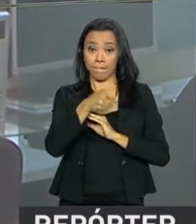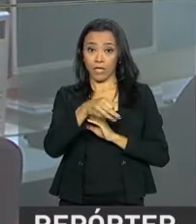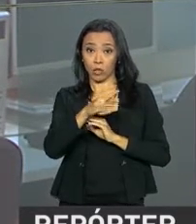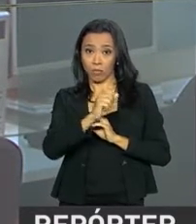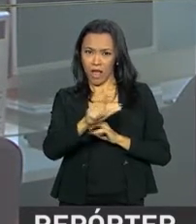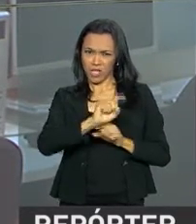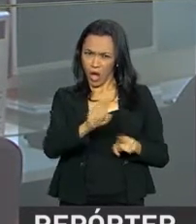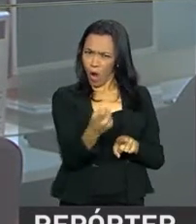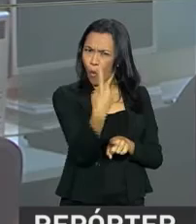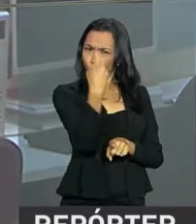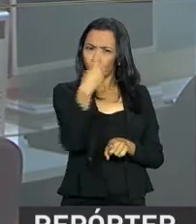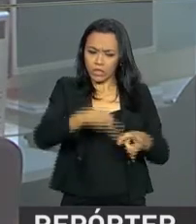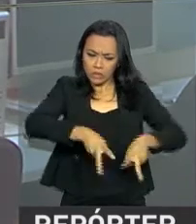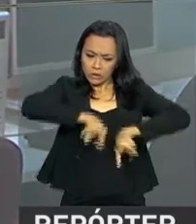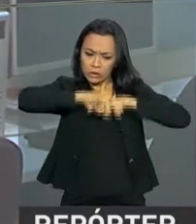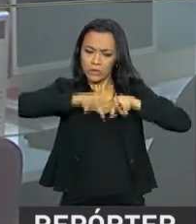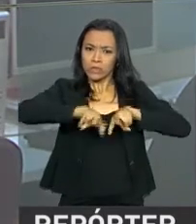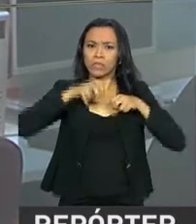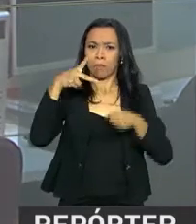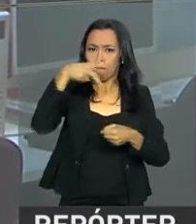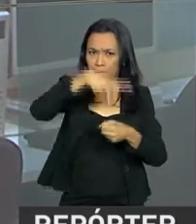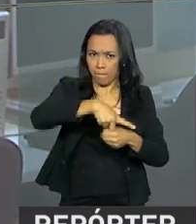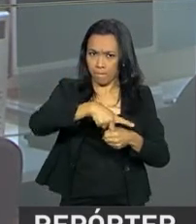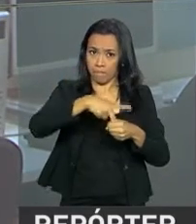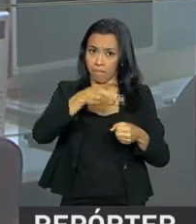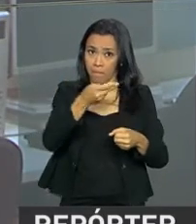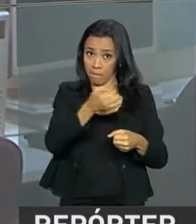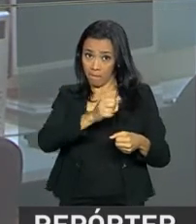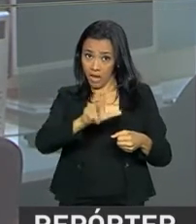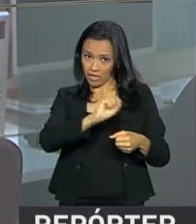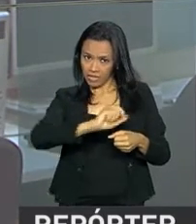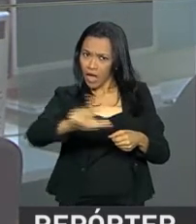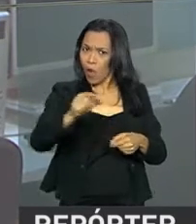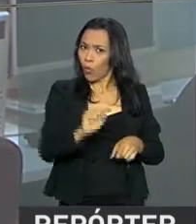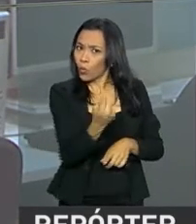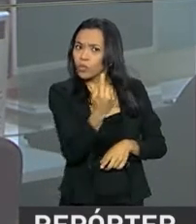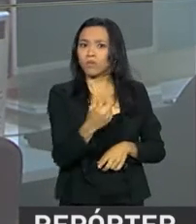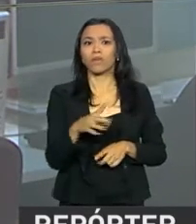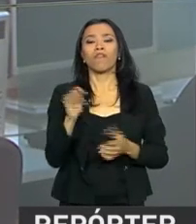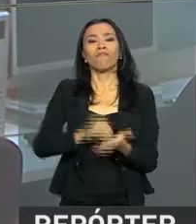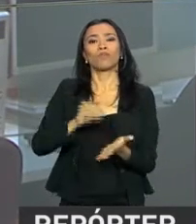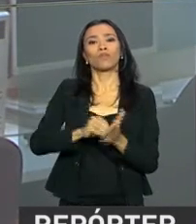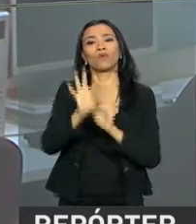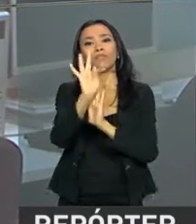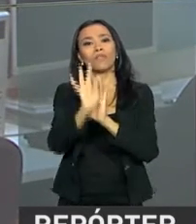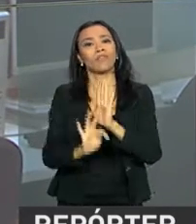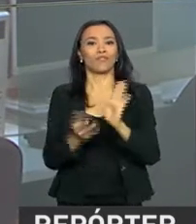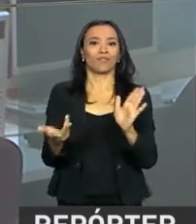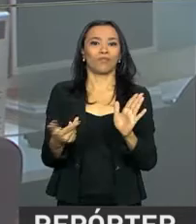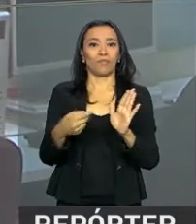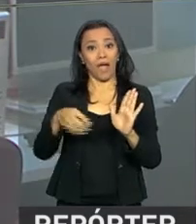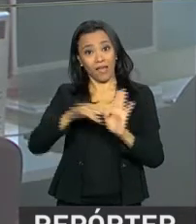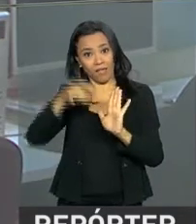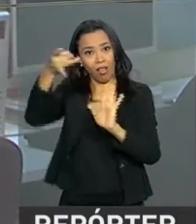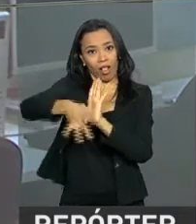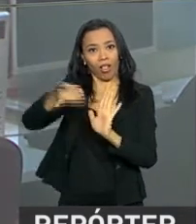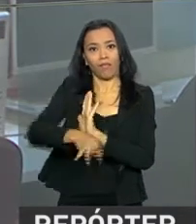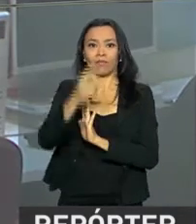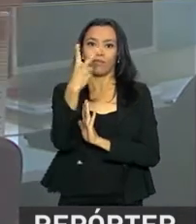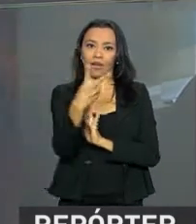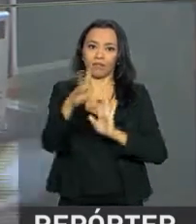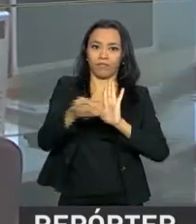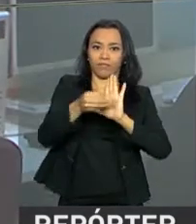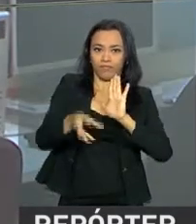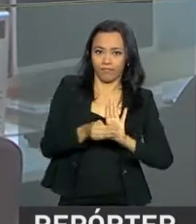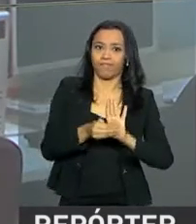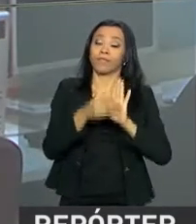operadora exclusiva do pré-sal. Ontem, os parlamentares mantiveram o texto base ao rejeitarem três emendas. Para o governo, o